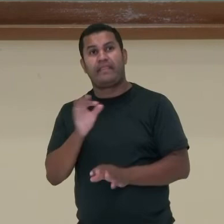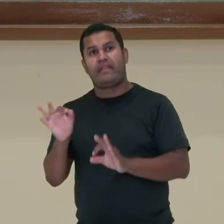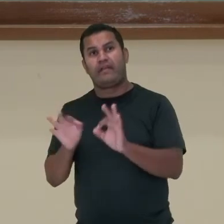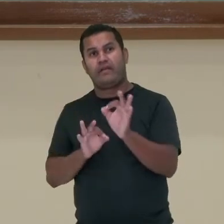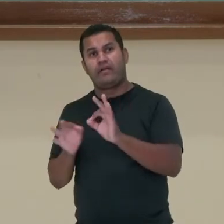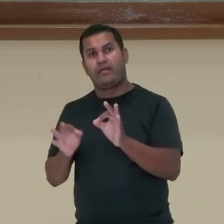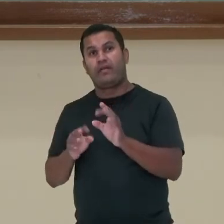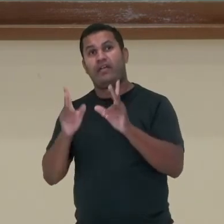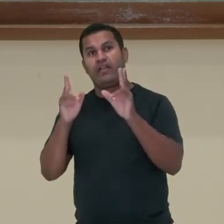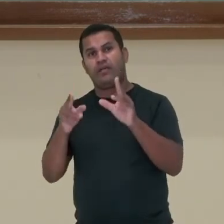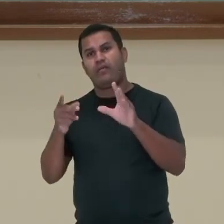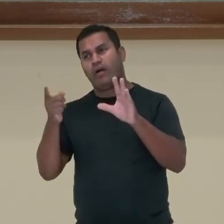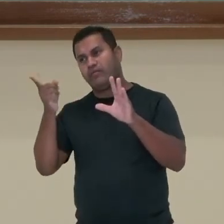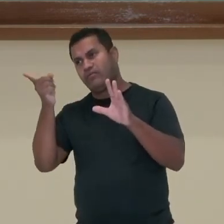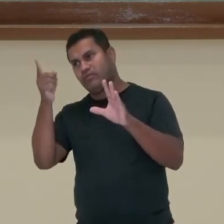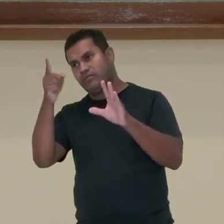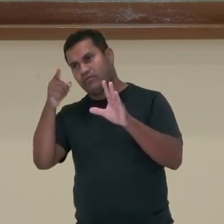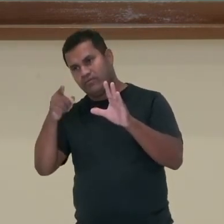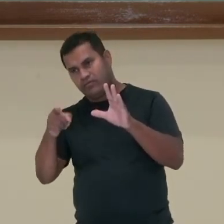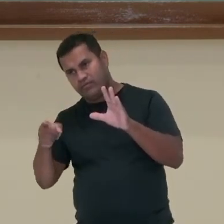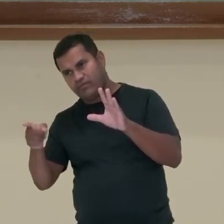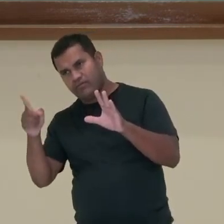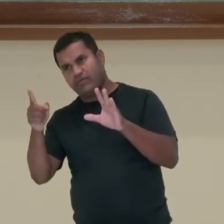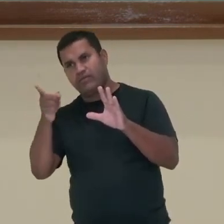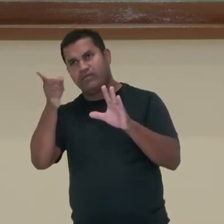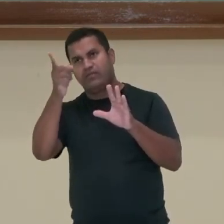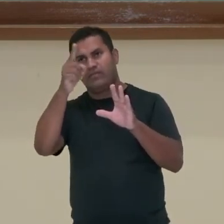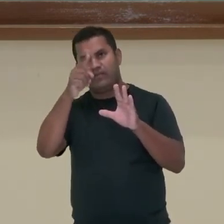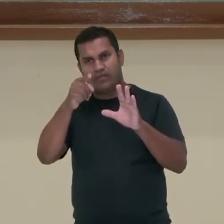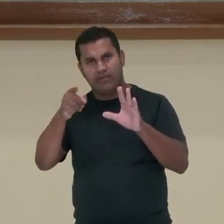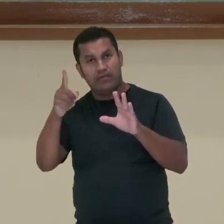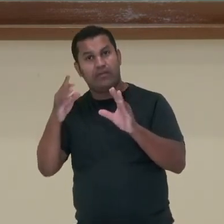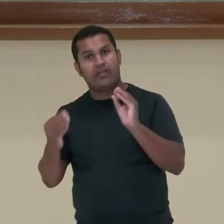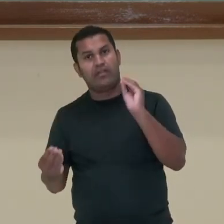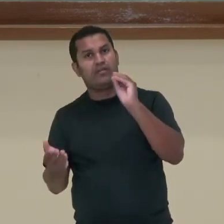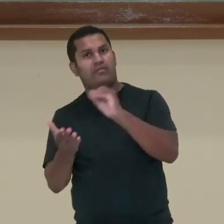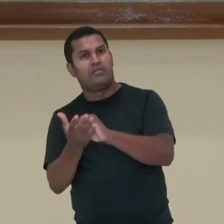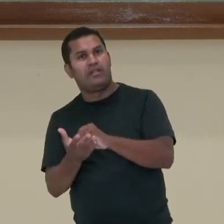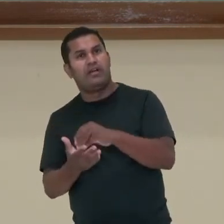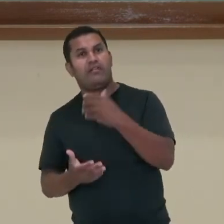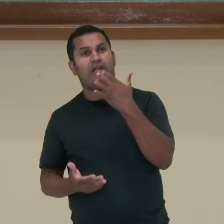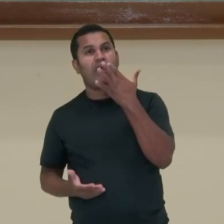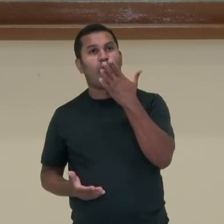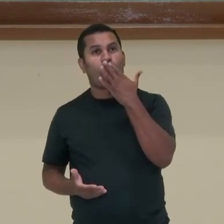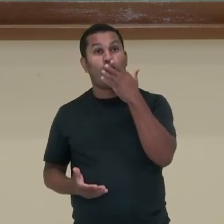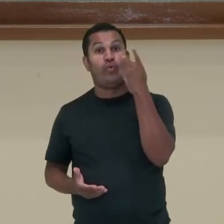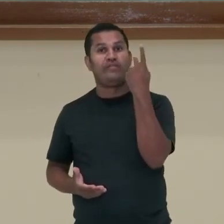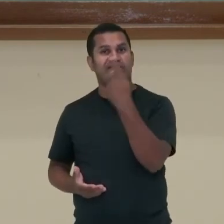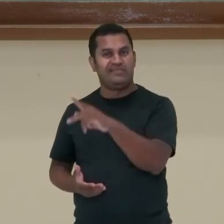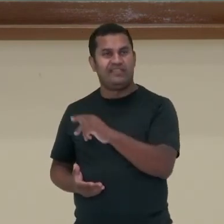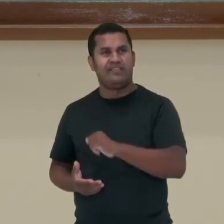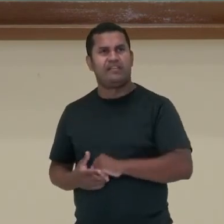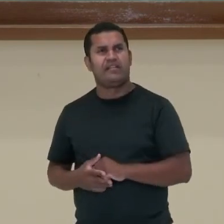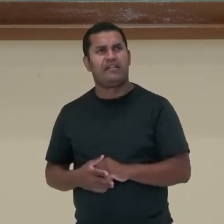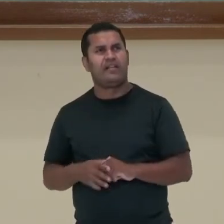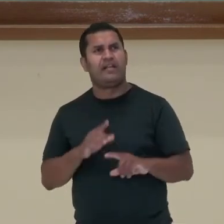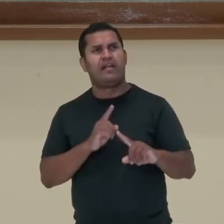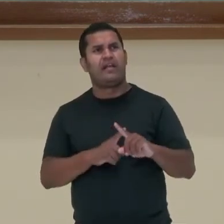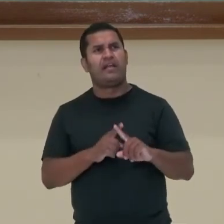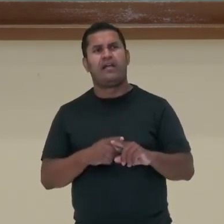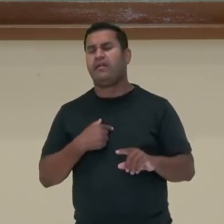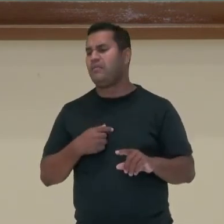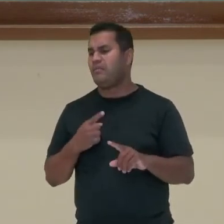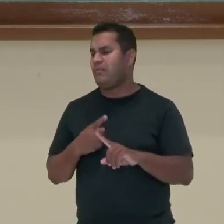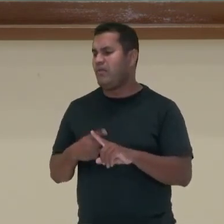movimentos circulares que foi característica sua e colocava as suas cores. Ele falava assim, quando ele estava pintando, uma vez perguntaram para ele, por que você coloca essas cores? Ele